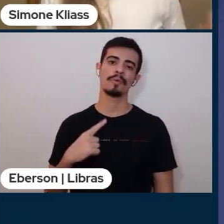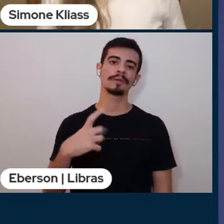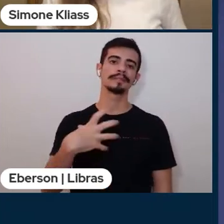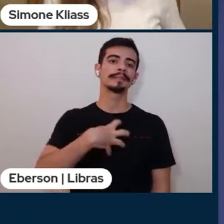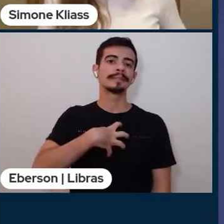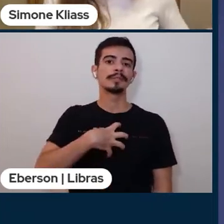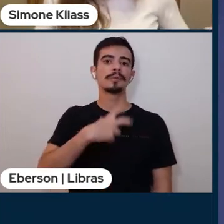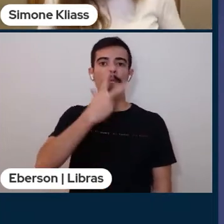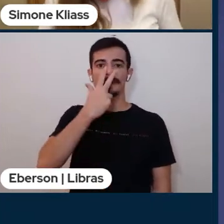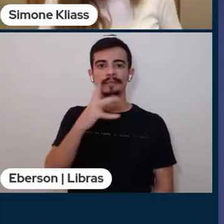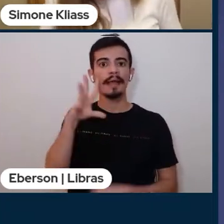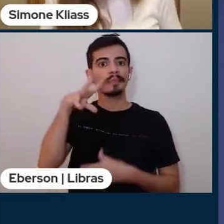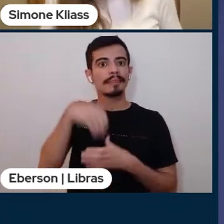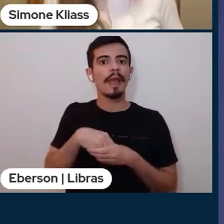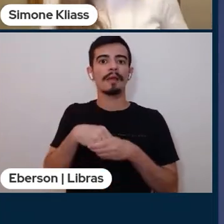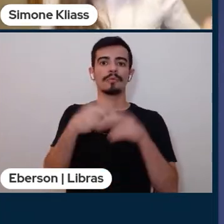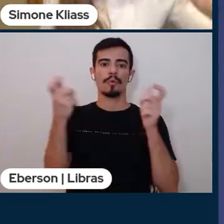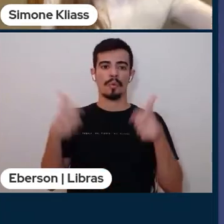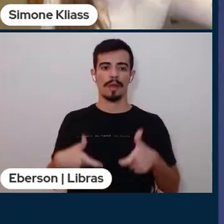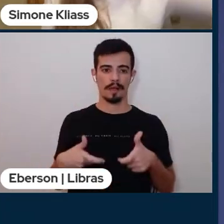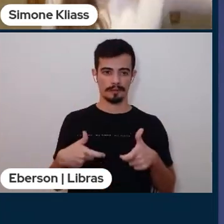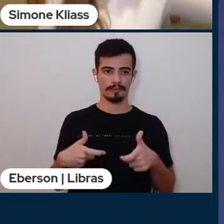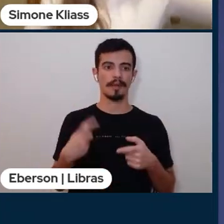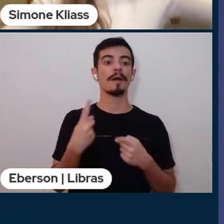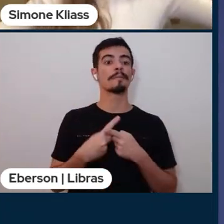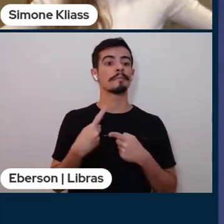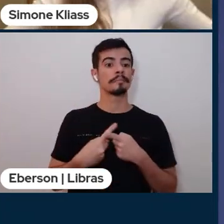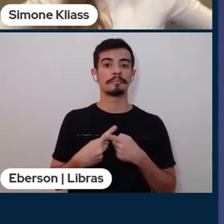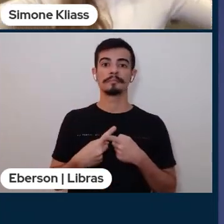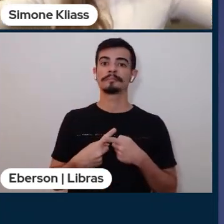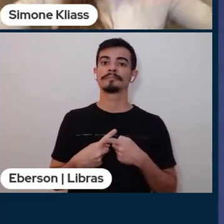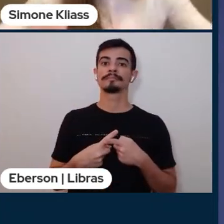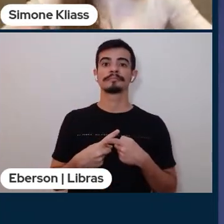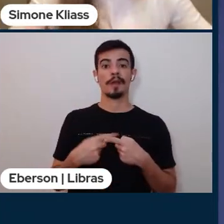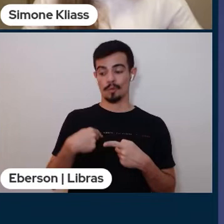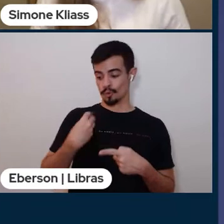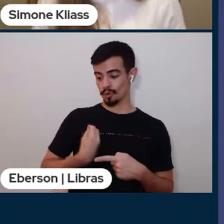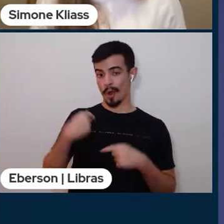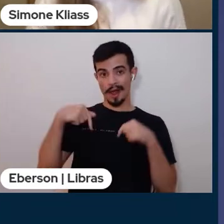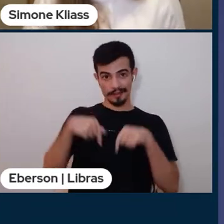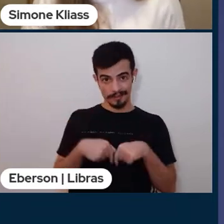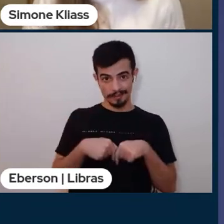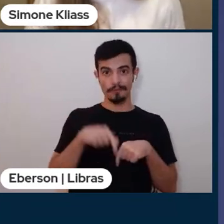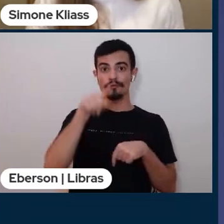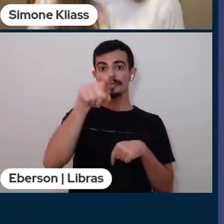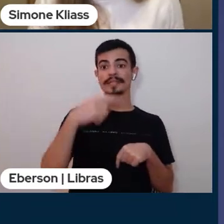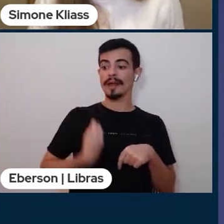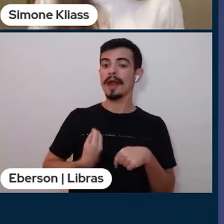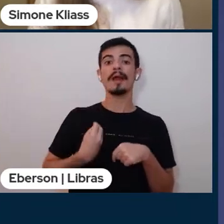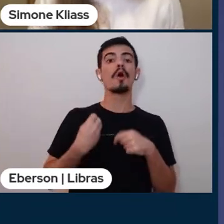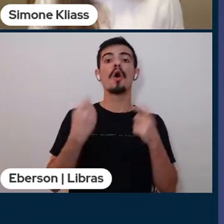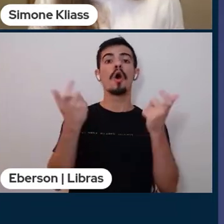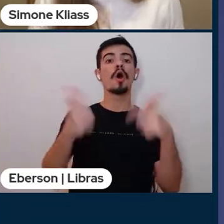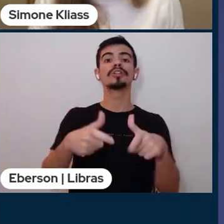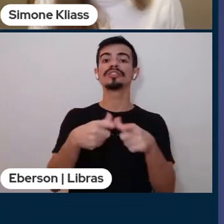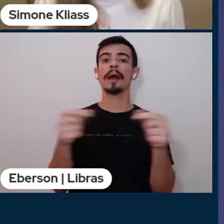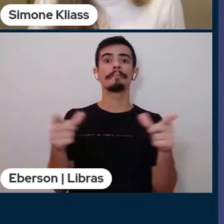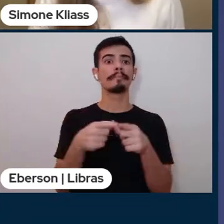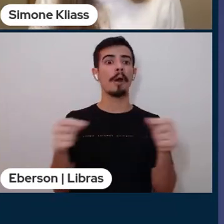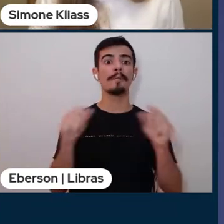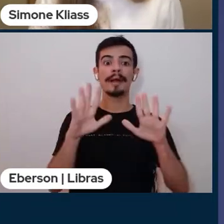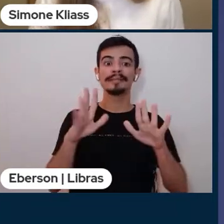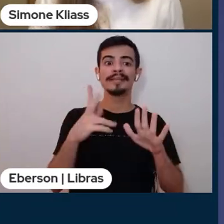mesmo que eu esteja aqui no meu estudio você seja no Japão que a gente esteja juntos numa experiência compartilhada